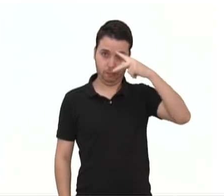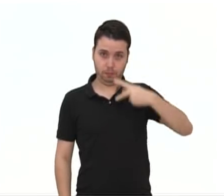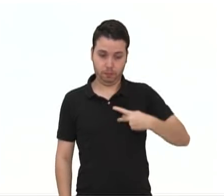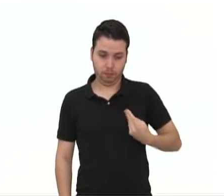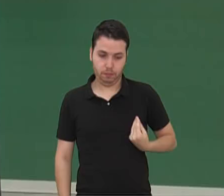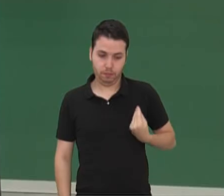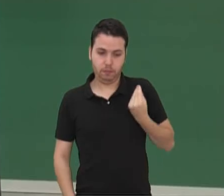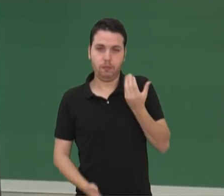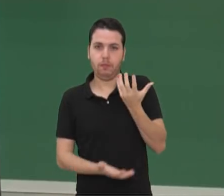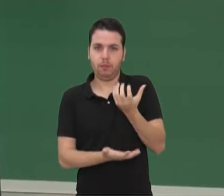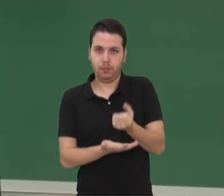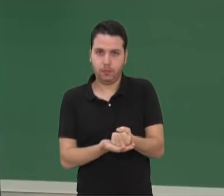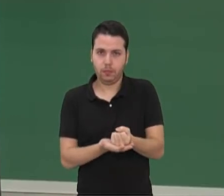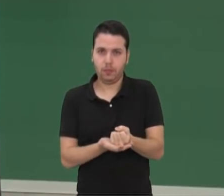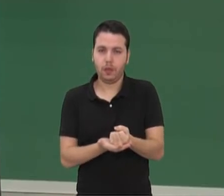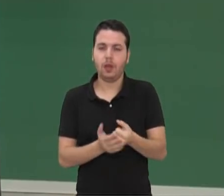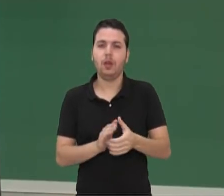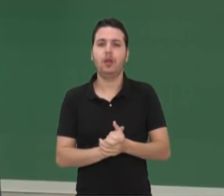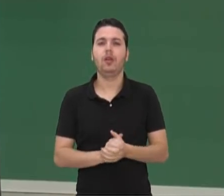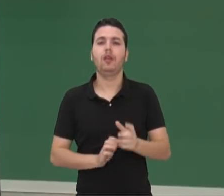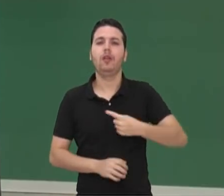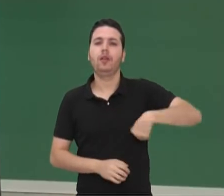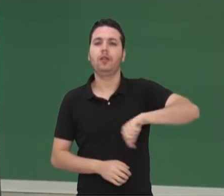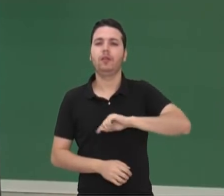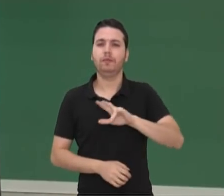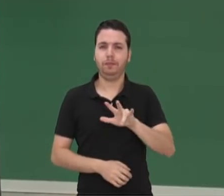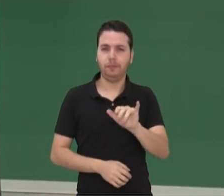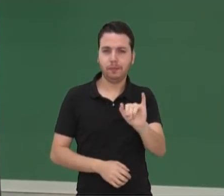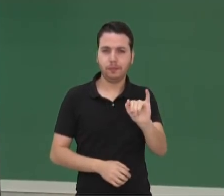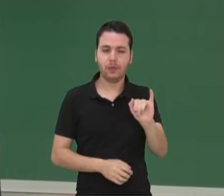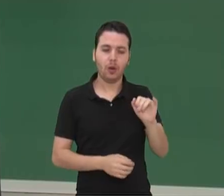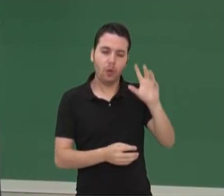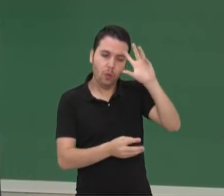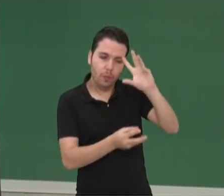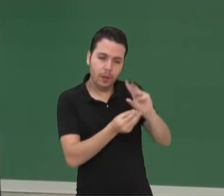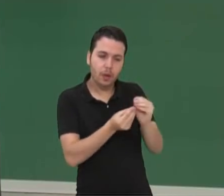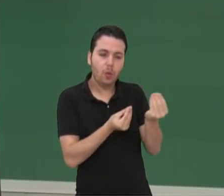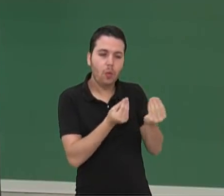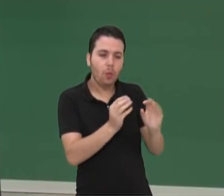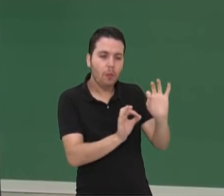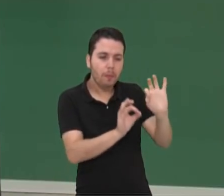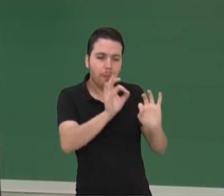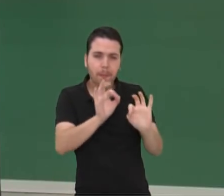textual. Professor, eu já ouvi falar em autobiografia. Claro que sim.